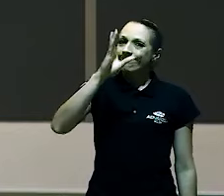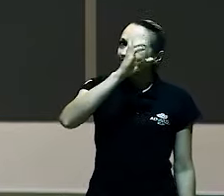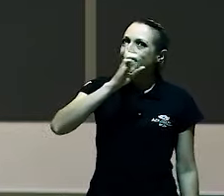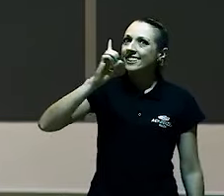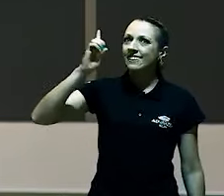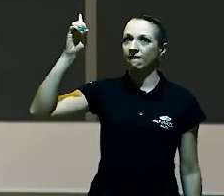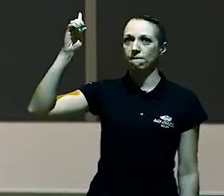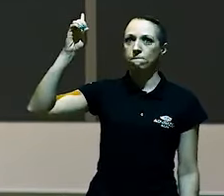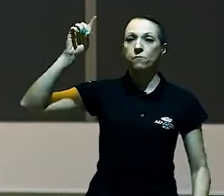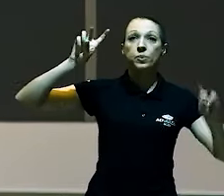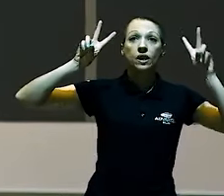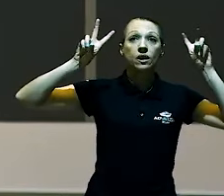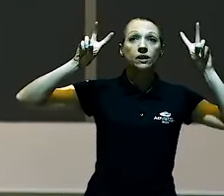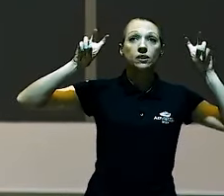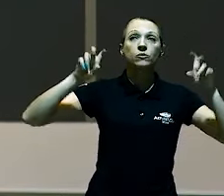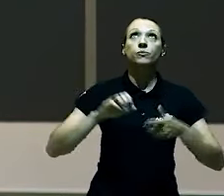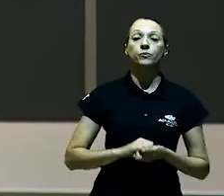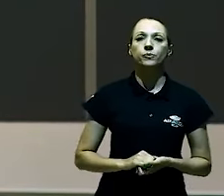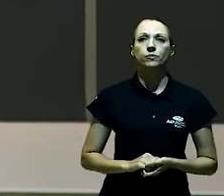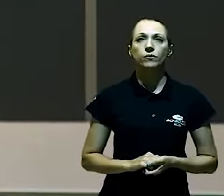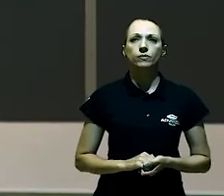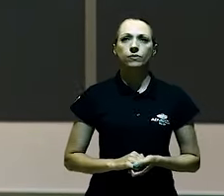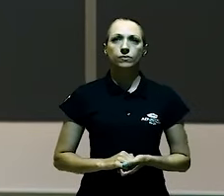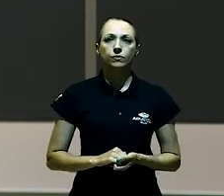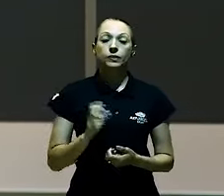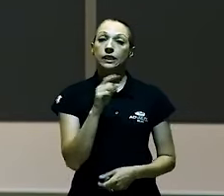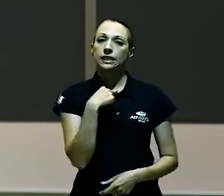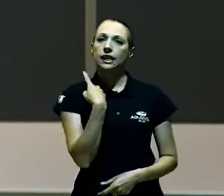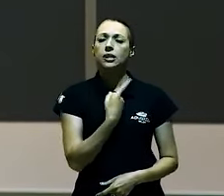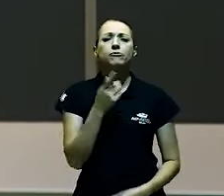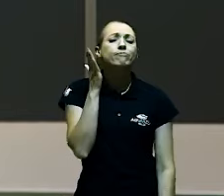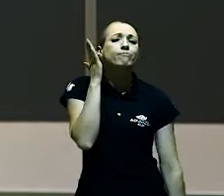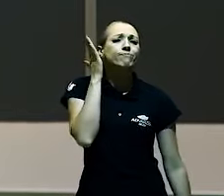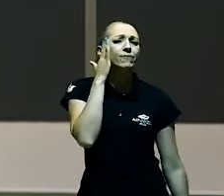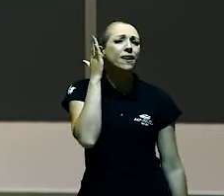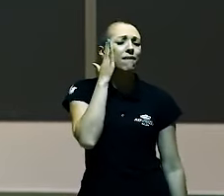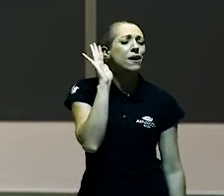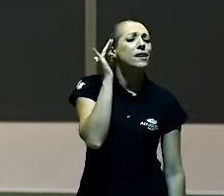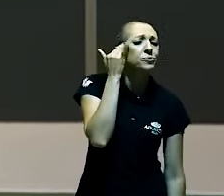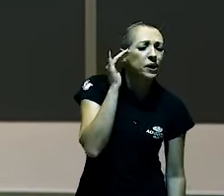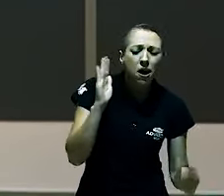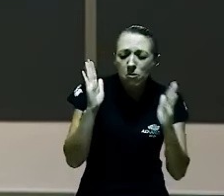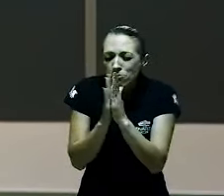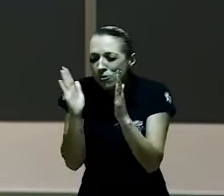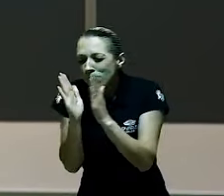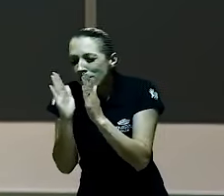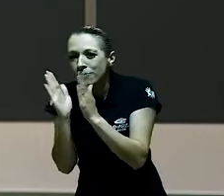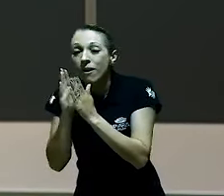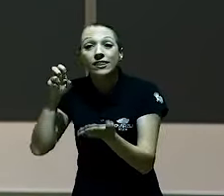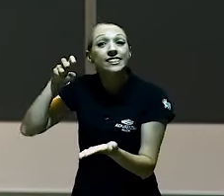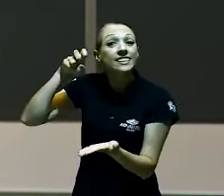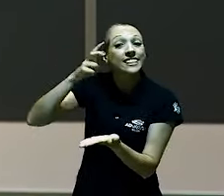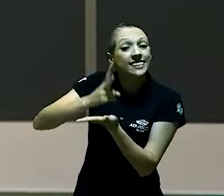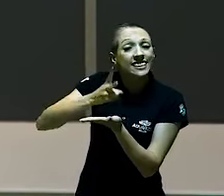que nós estamos bem familiarizados, porque sempre oramos, falamos, clamamos, pedimos pela misericórdia